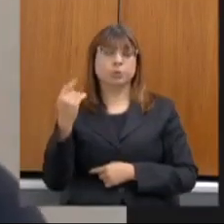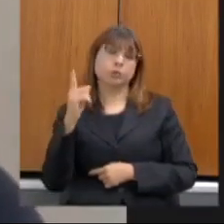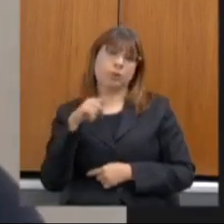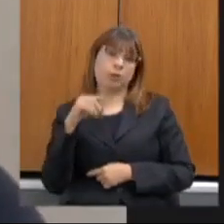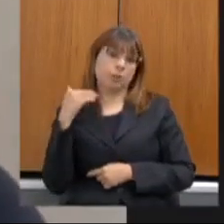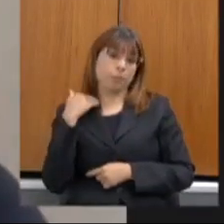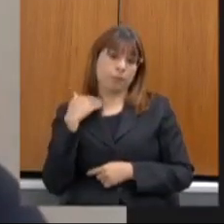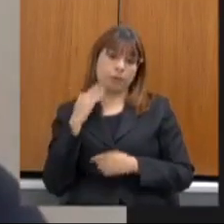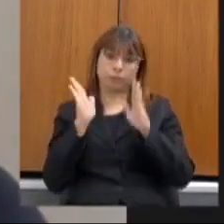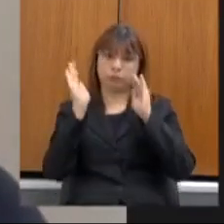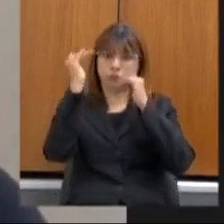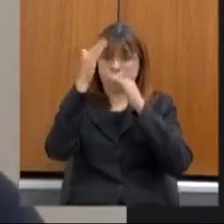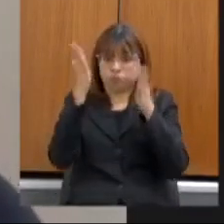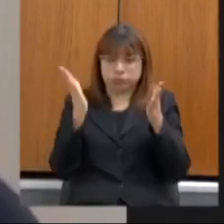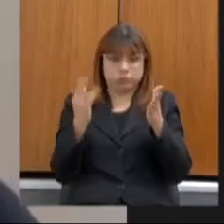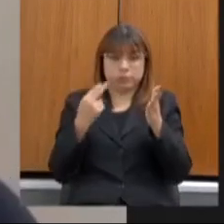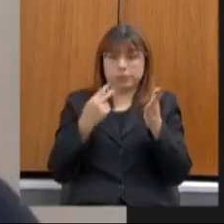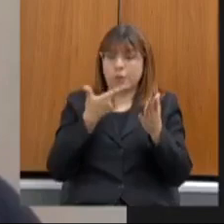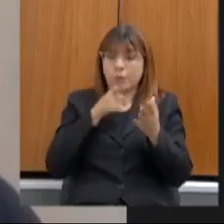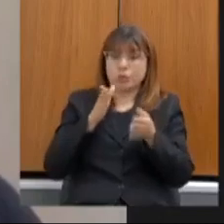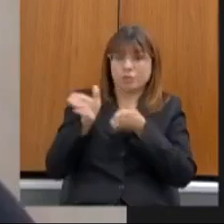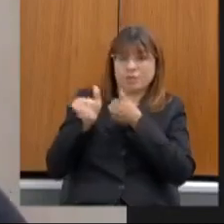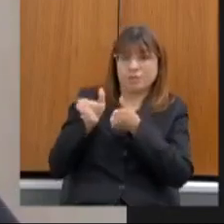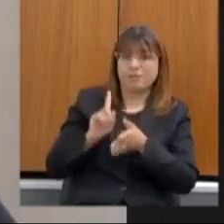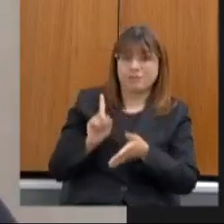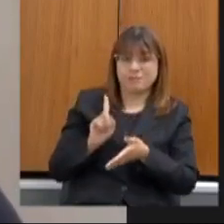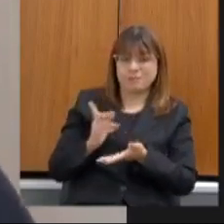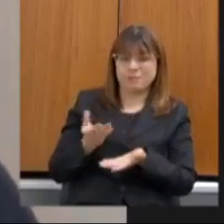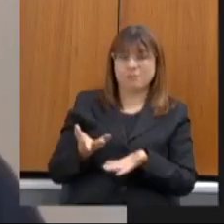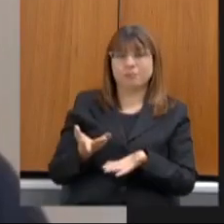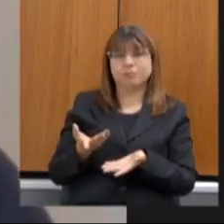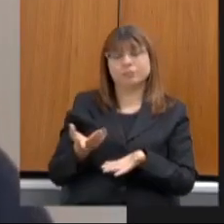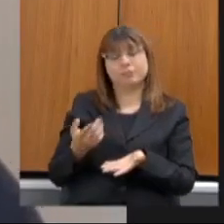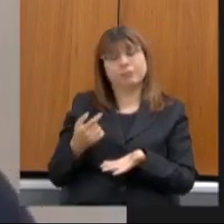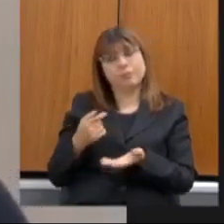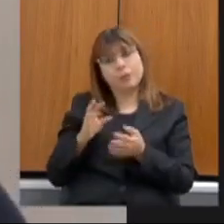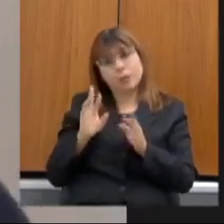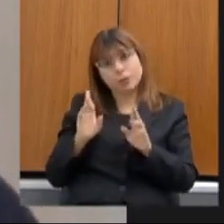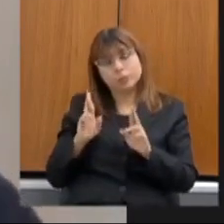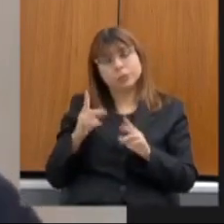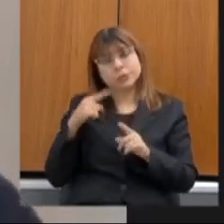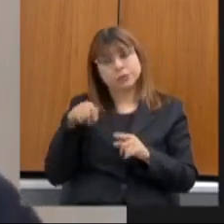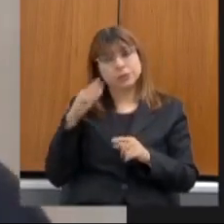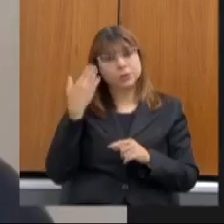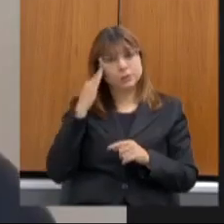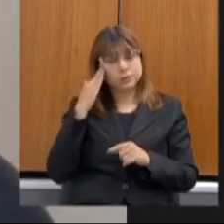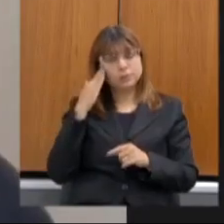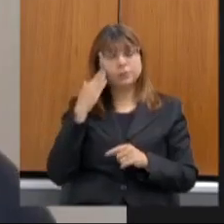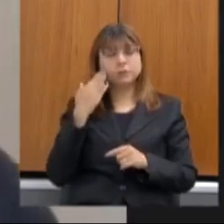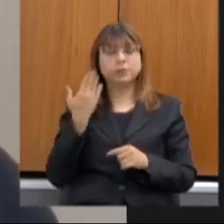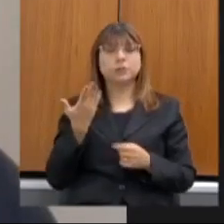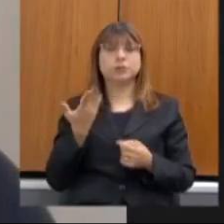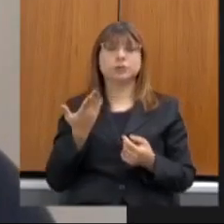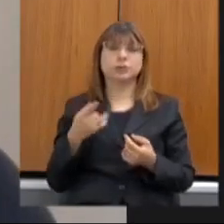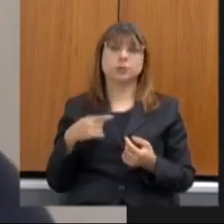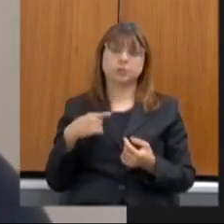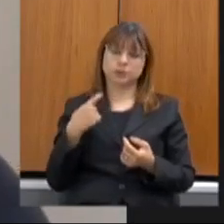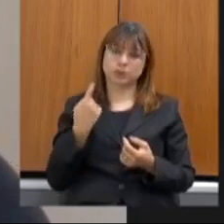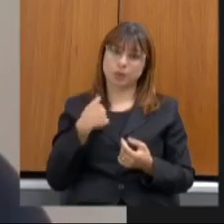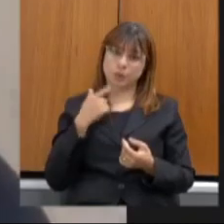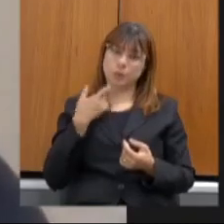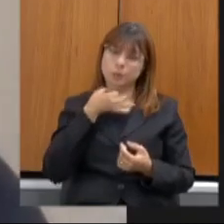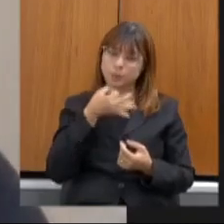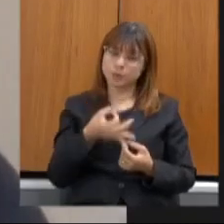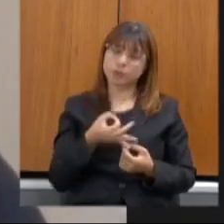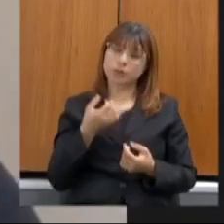fechado e eu faço essas críticas Espero que entendam como construtivas para que a gente possa